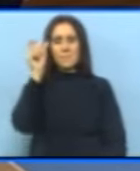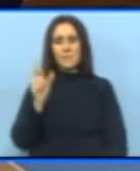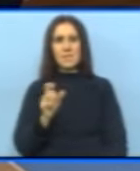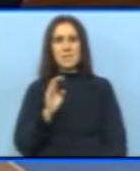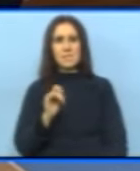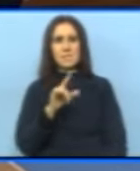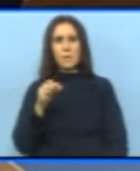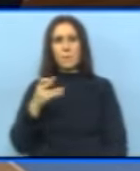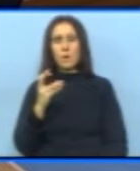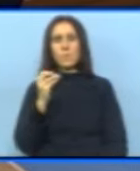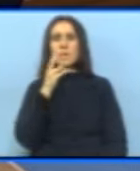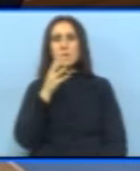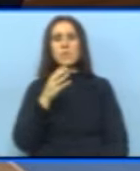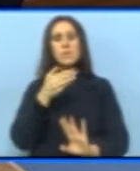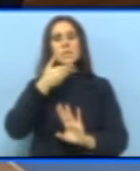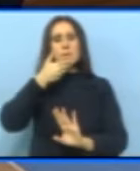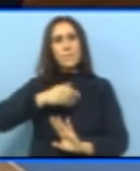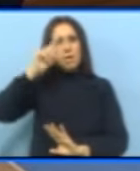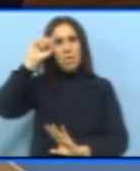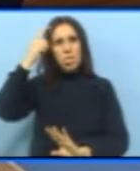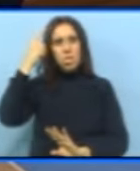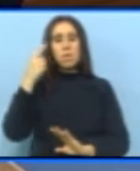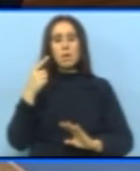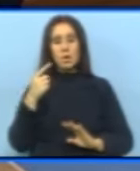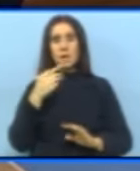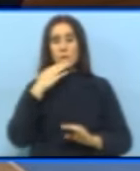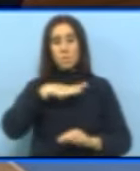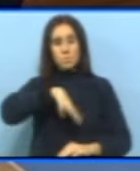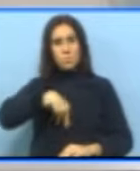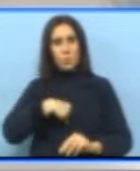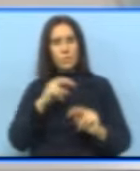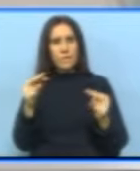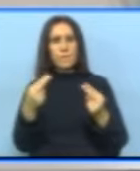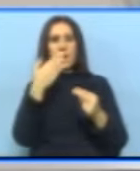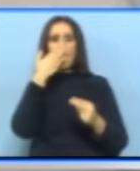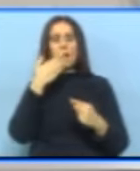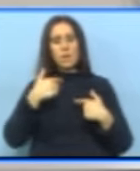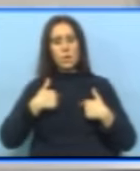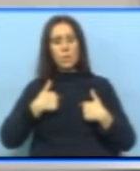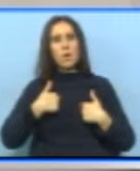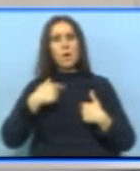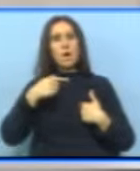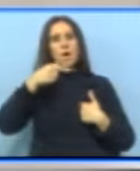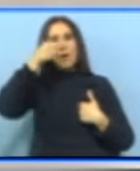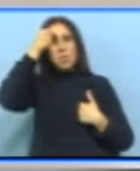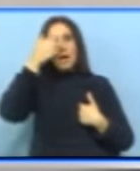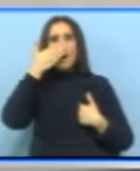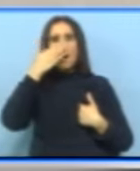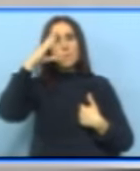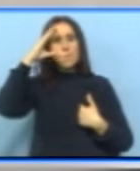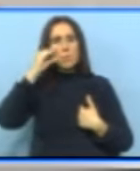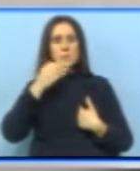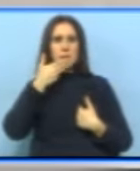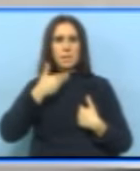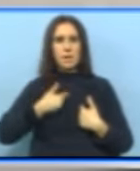vós julga sábio aos olhos do mundo, faça-se louco para se tornar sábio. Há aqui, de facto, uma dimensão de sabedoria que não é simplesmente